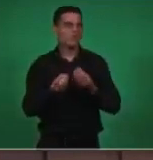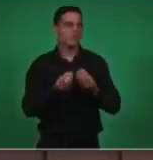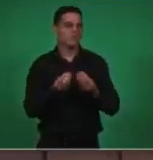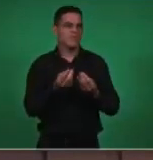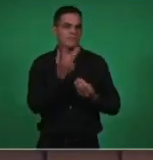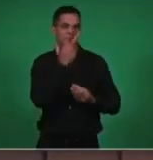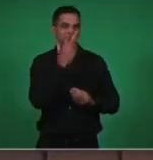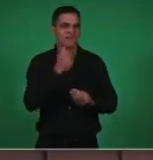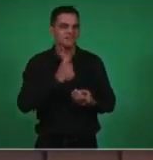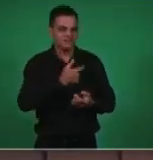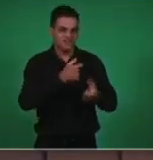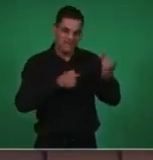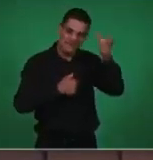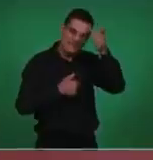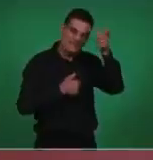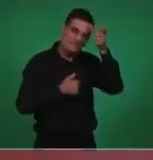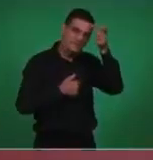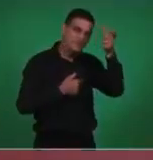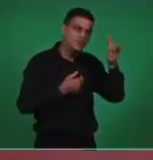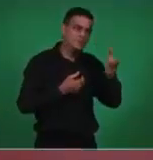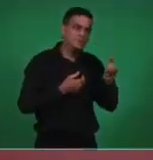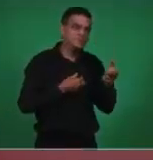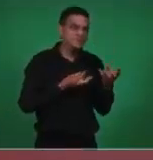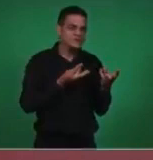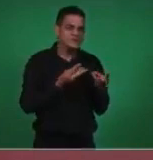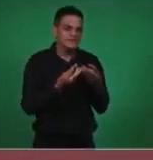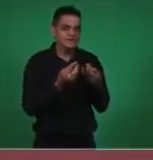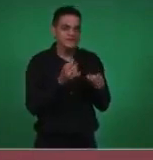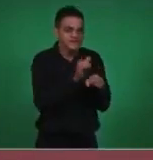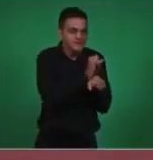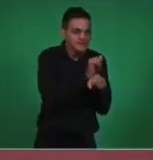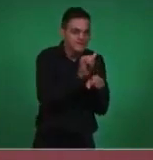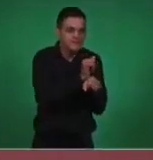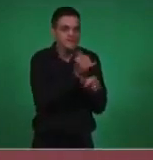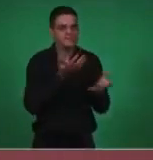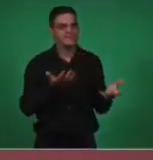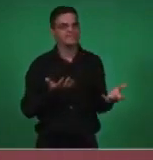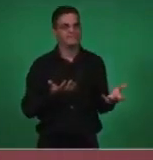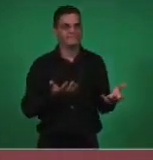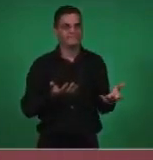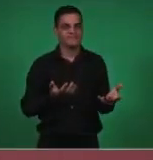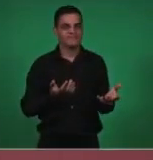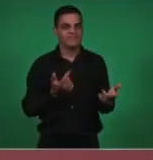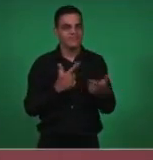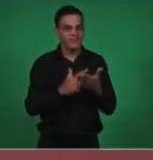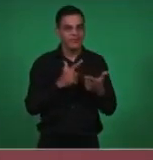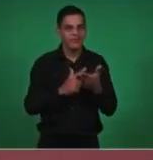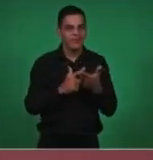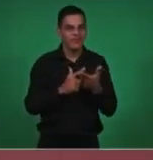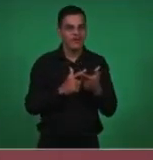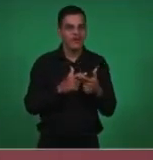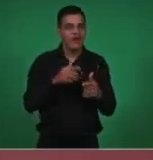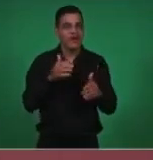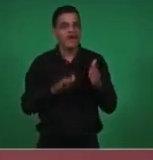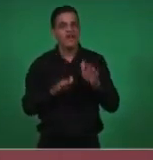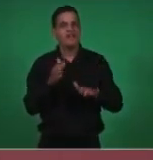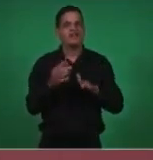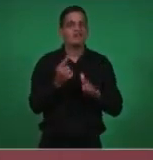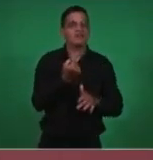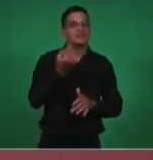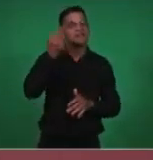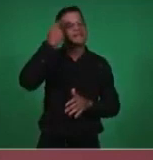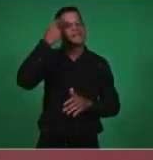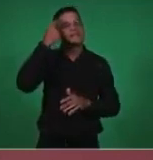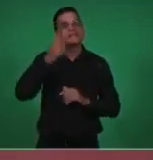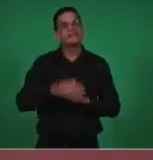sutil. Muitas das vezes a ideia que se pode ter, se não